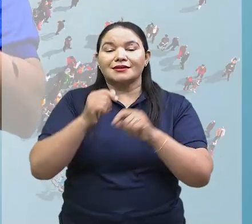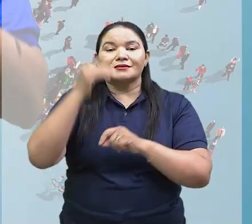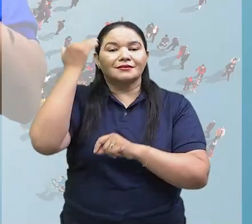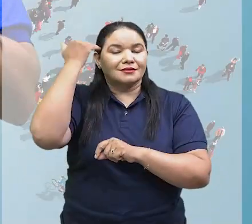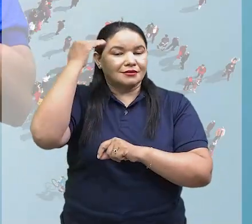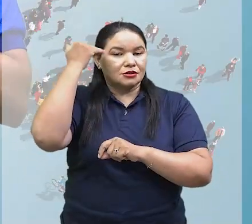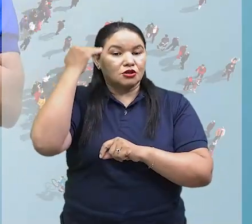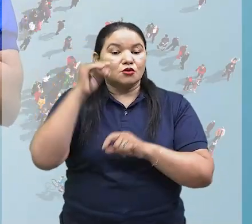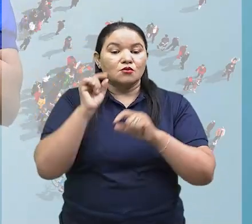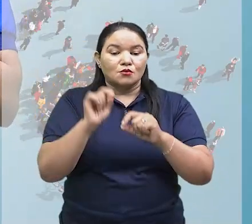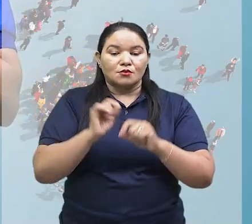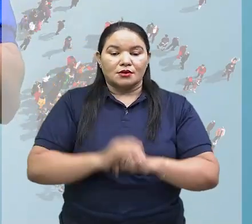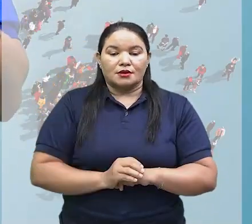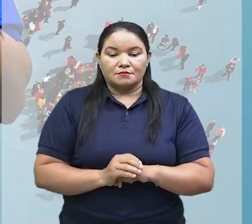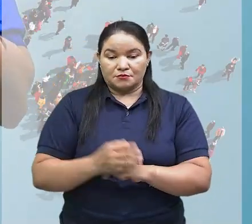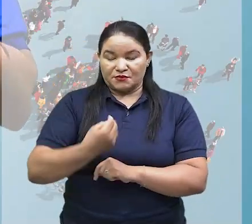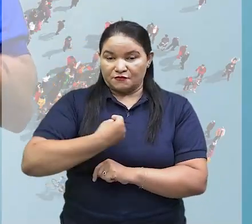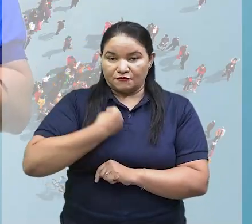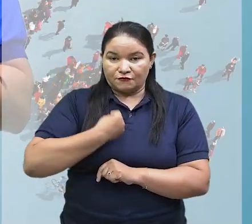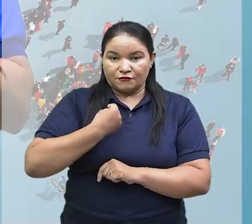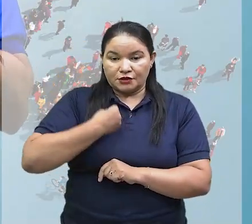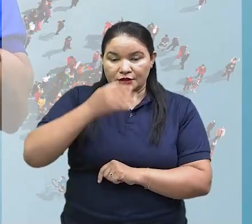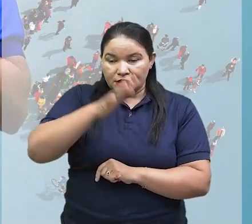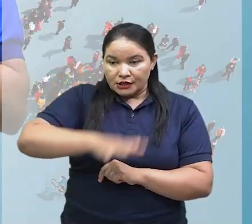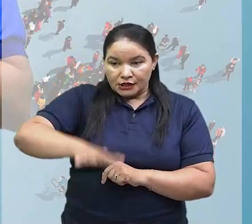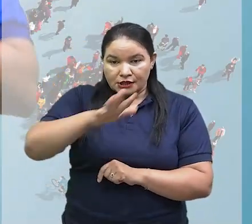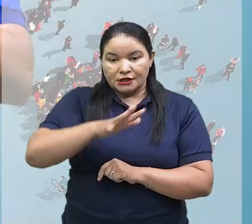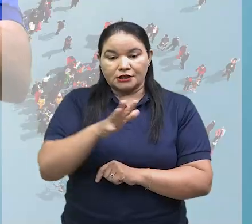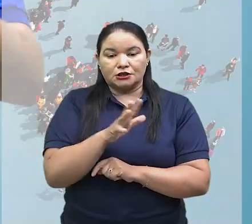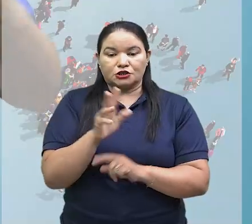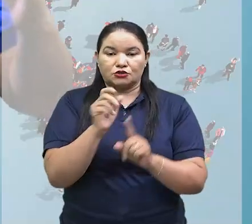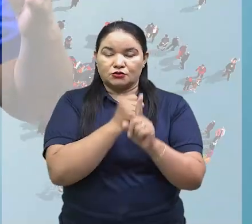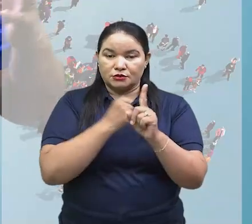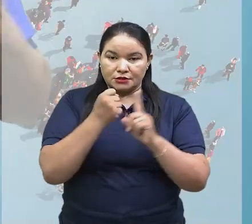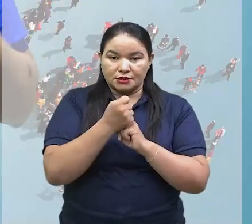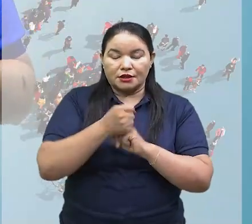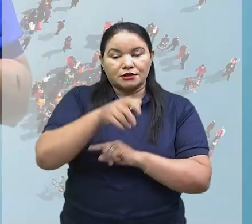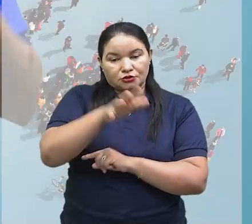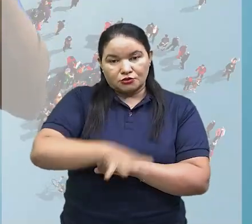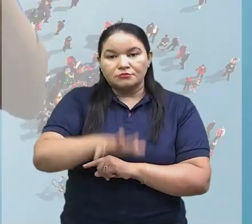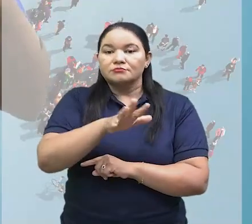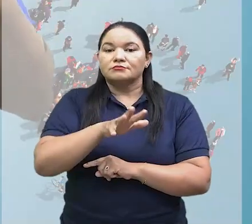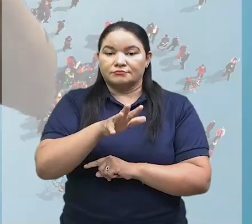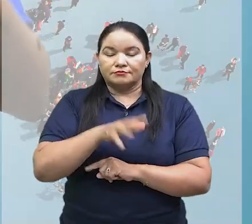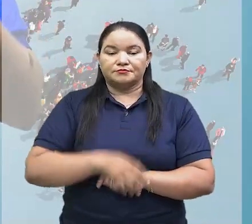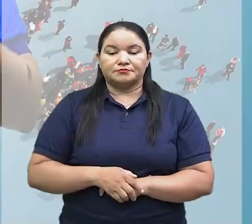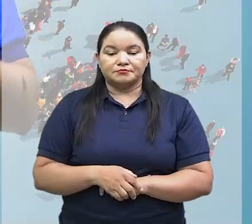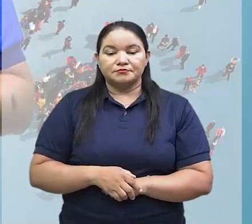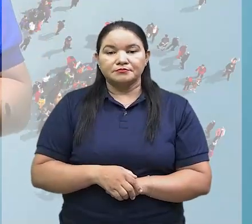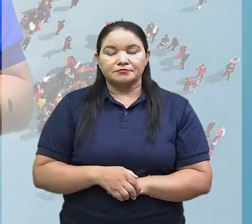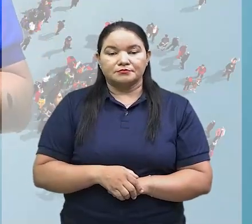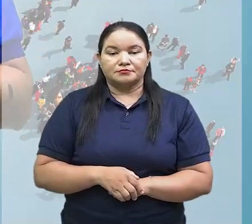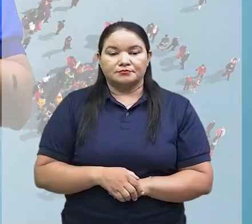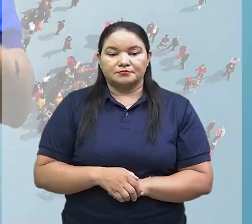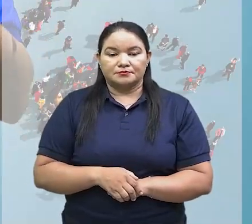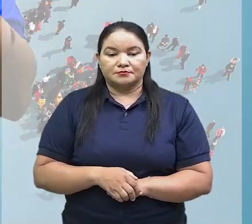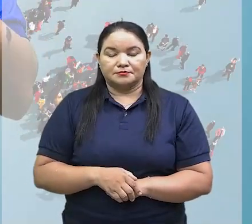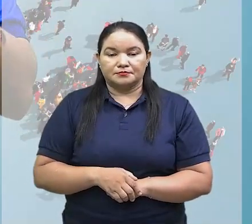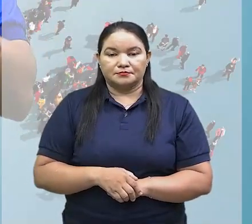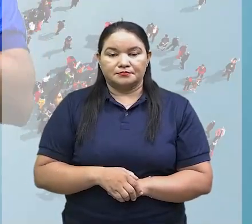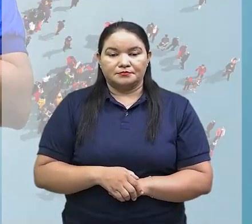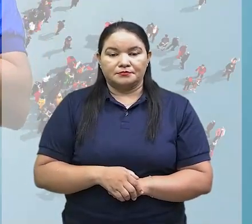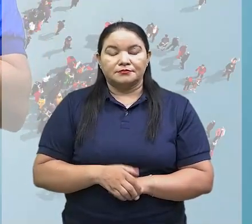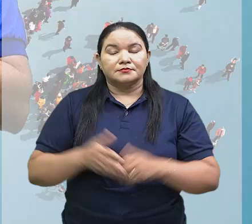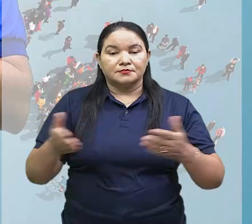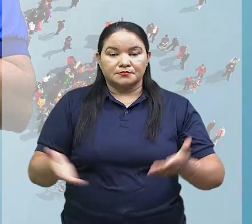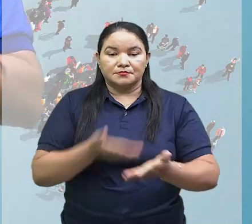é compreender, gente, a dinâmica da vida de uma forma geral na sociedade, tá certo?